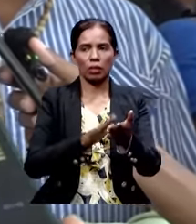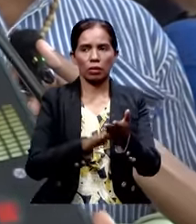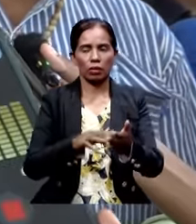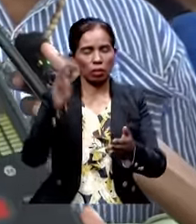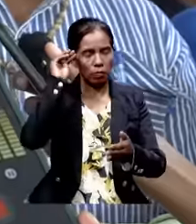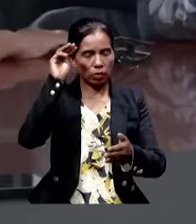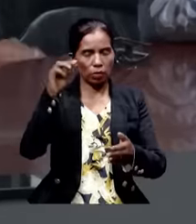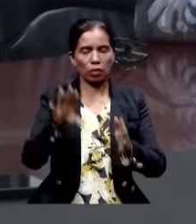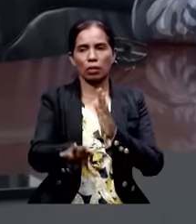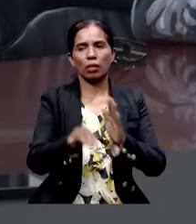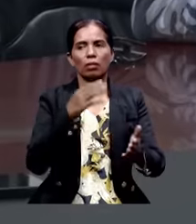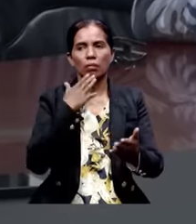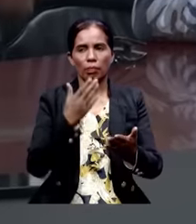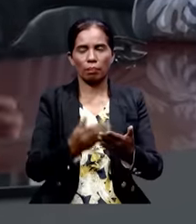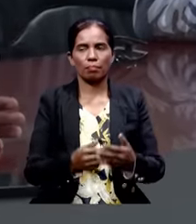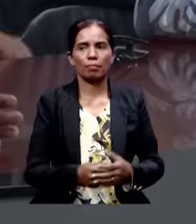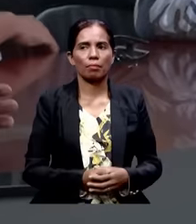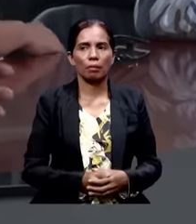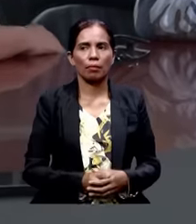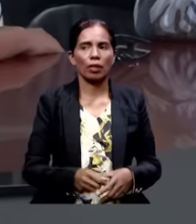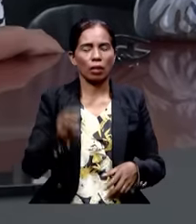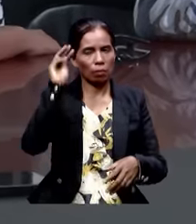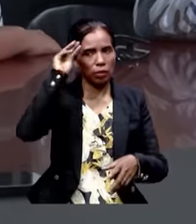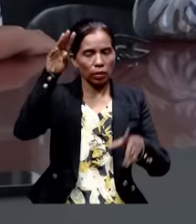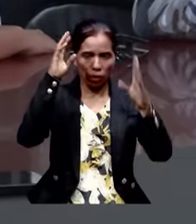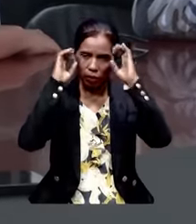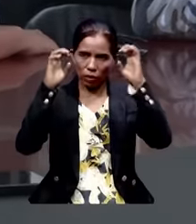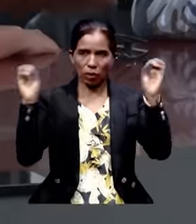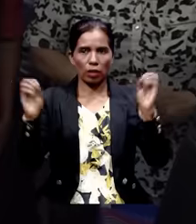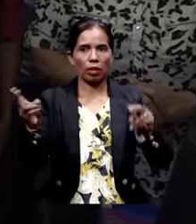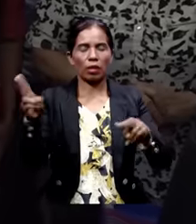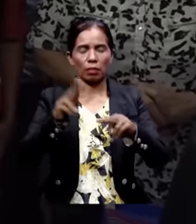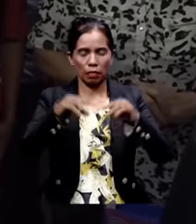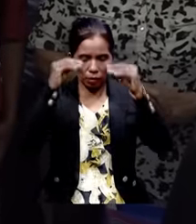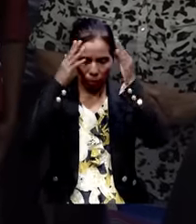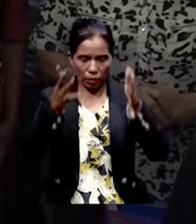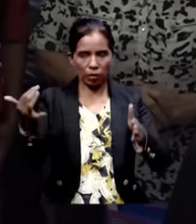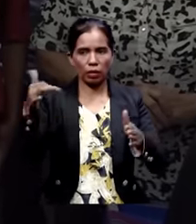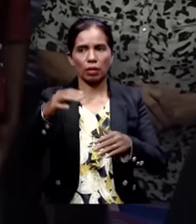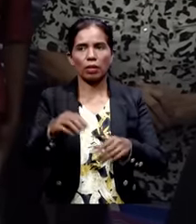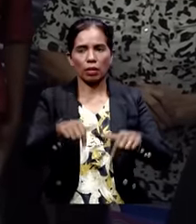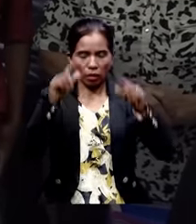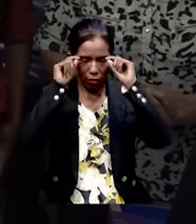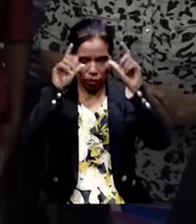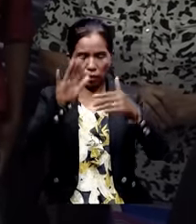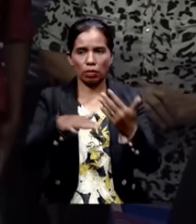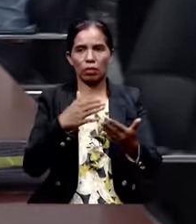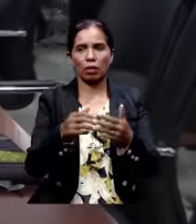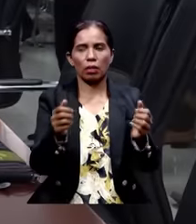né to reta solução. Antes, né, ministra da Educação la estende professor contratado e a território nacional